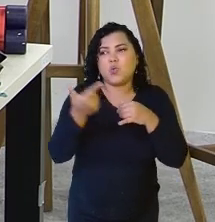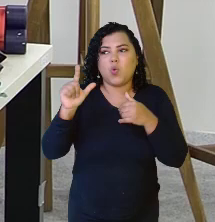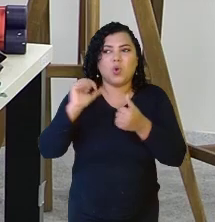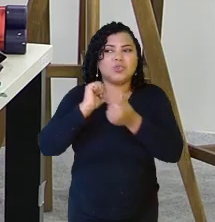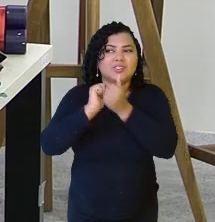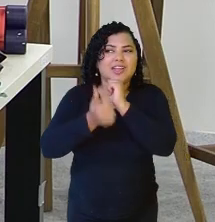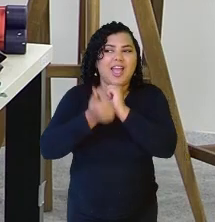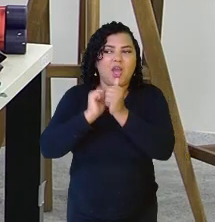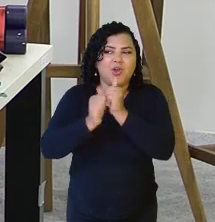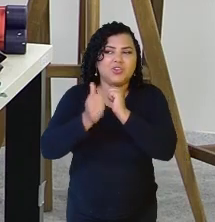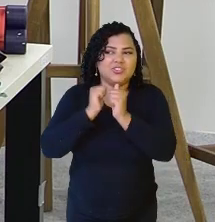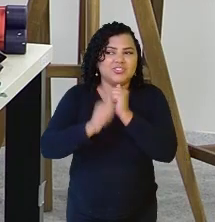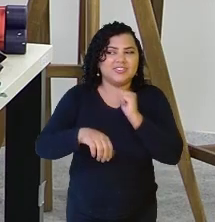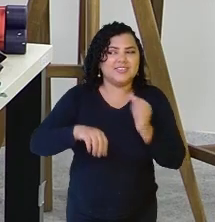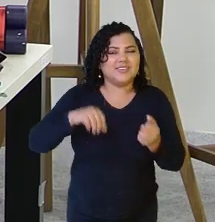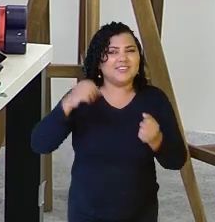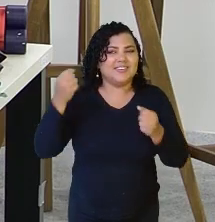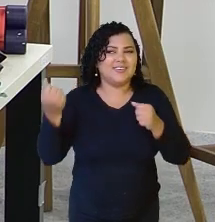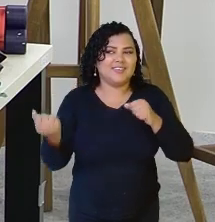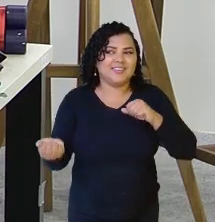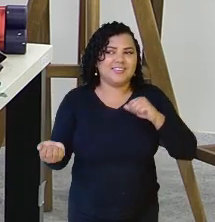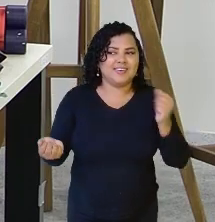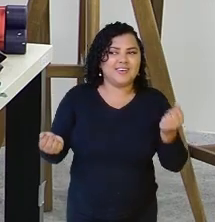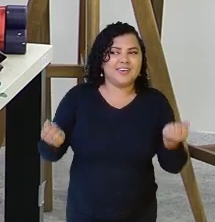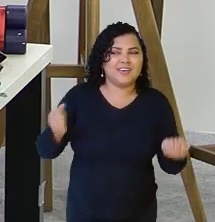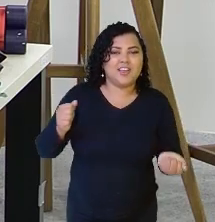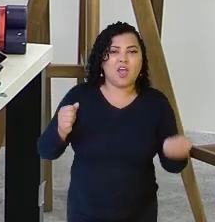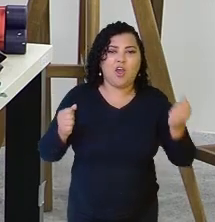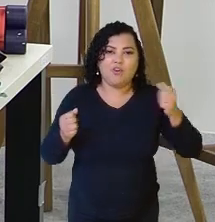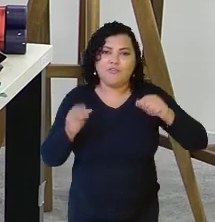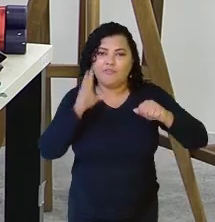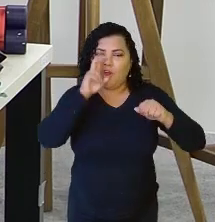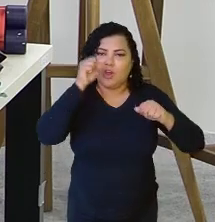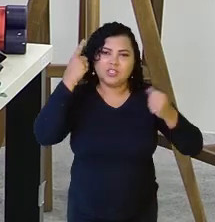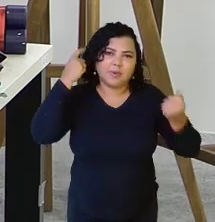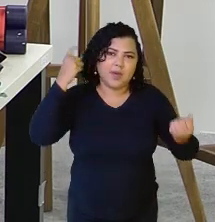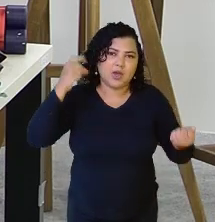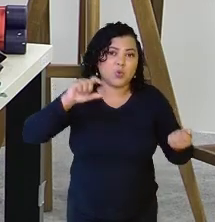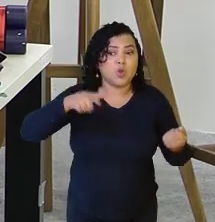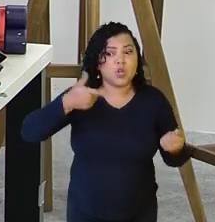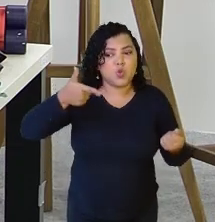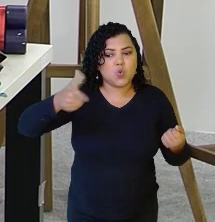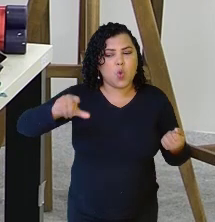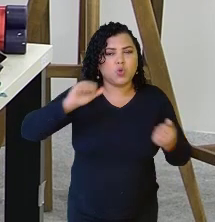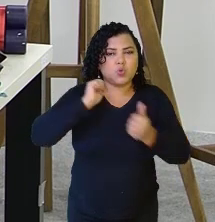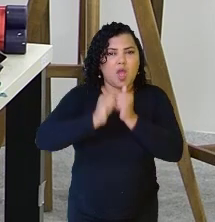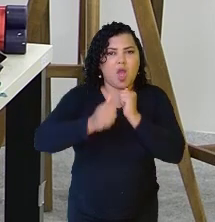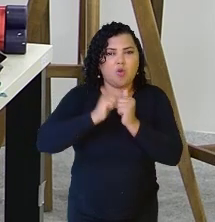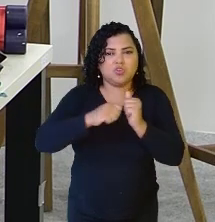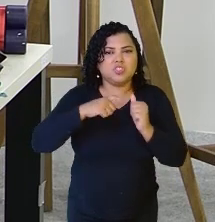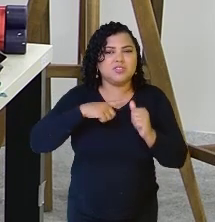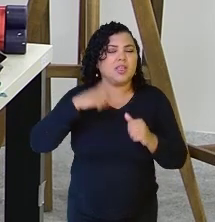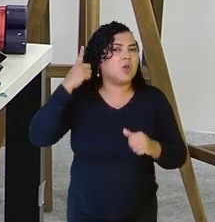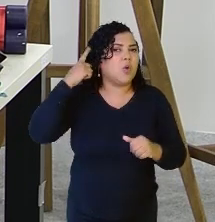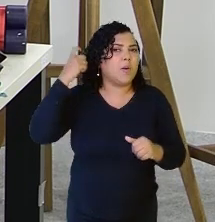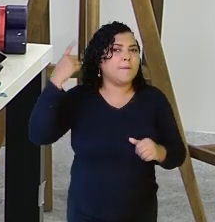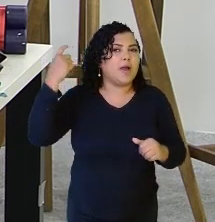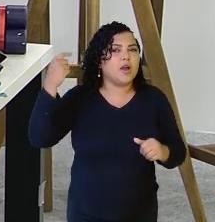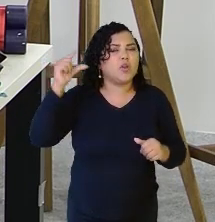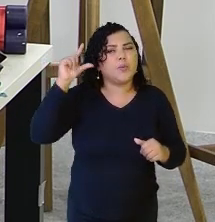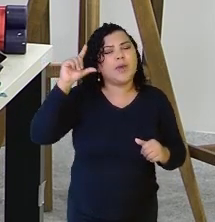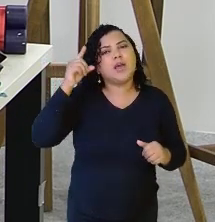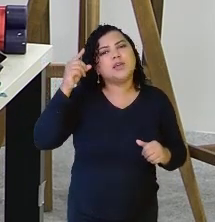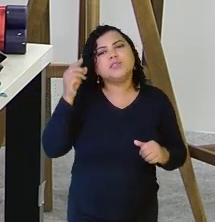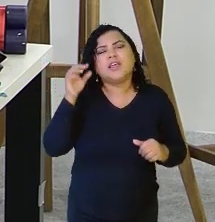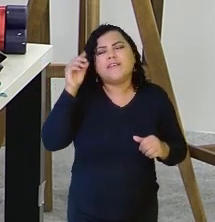aqui, ó, arroz. Olha o som que diferente. Um som mais grave, tá vendo? O som mais grave, a altura do som grave